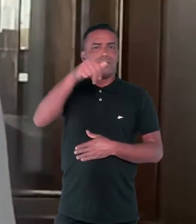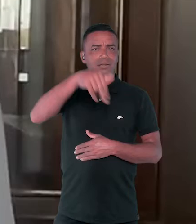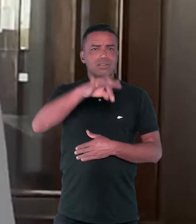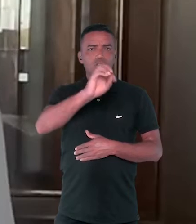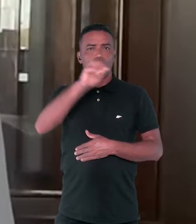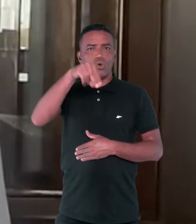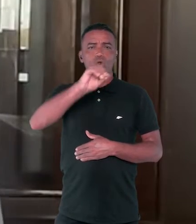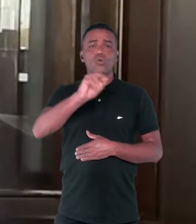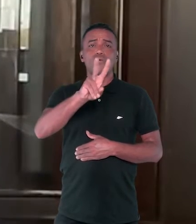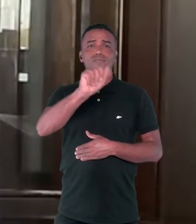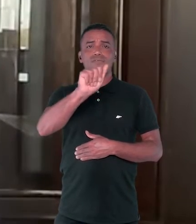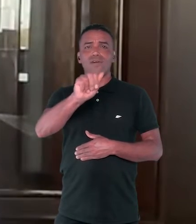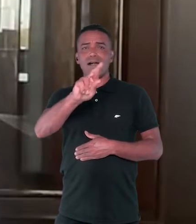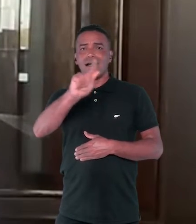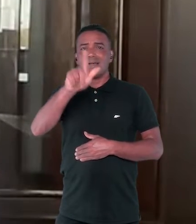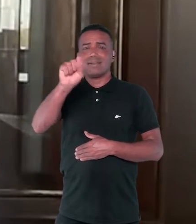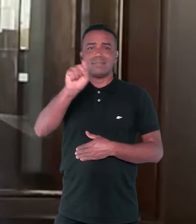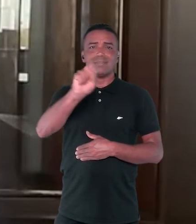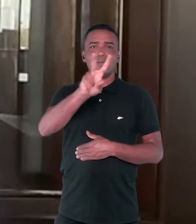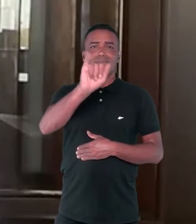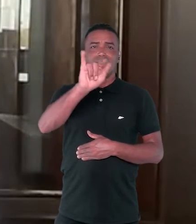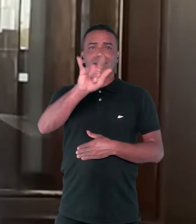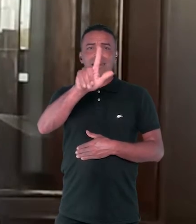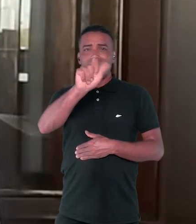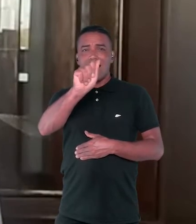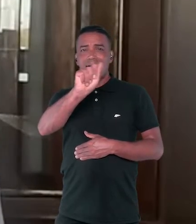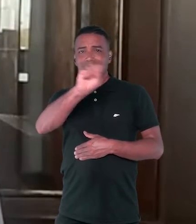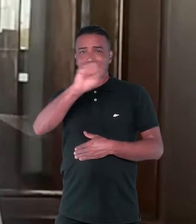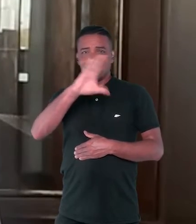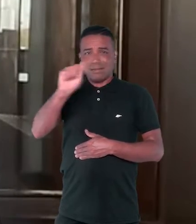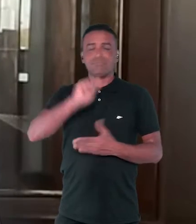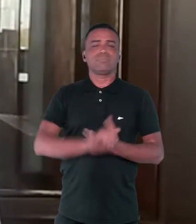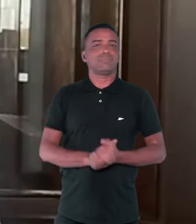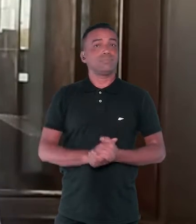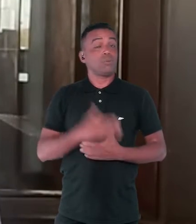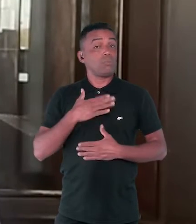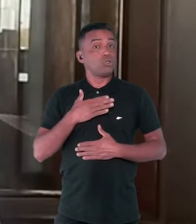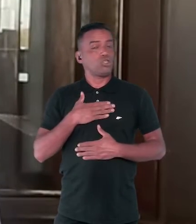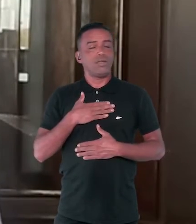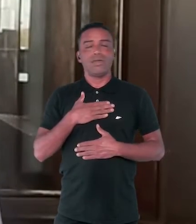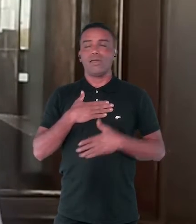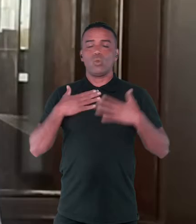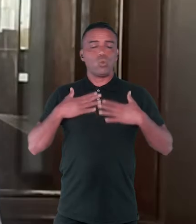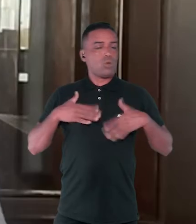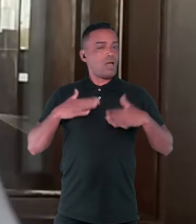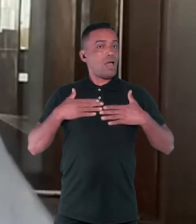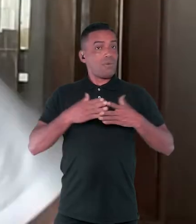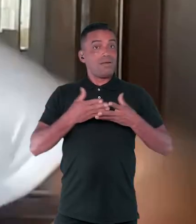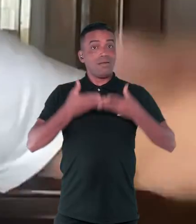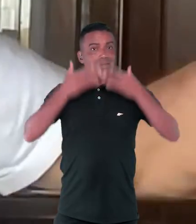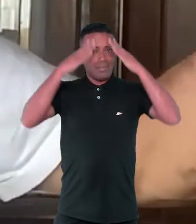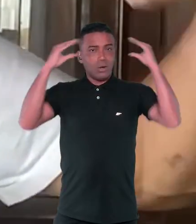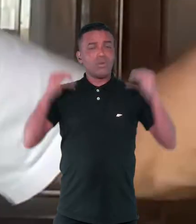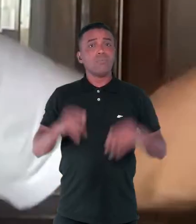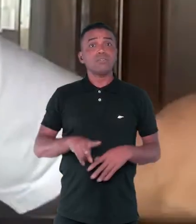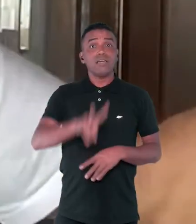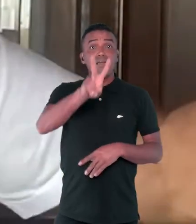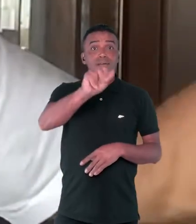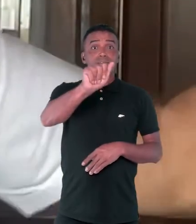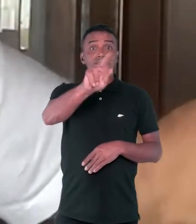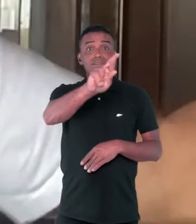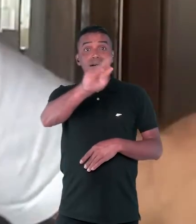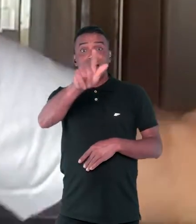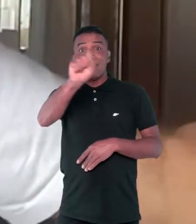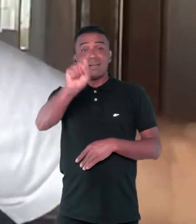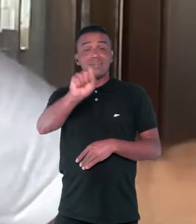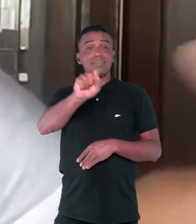Vilaça. Eu, com esse jeito que você me conhece, que eu sou muito delicado, né? Eu dei aquele grito, mas o senhor é o Vargas